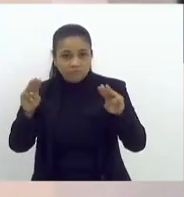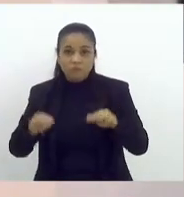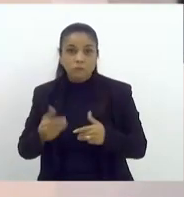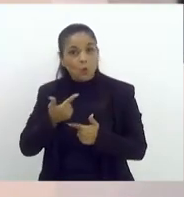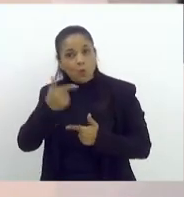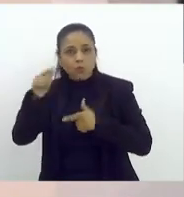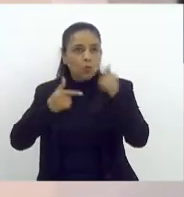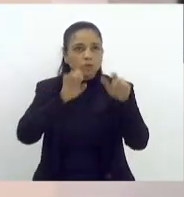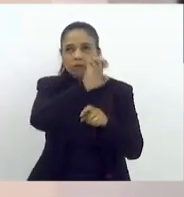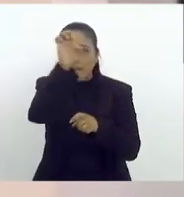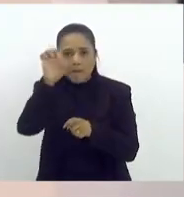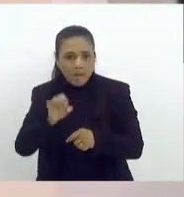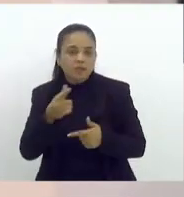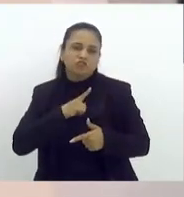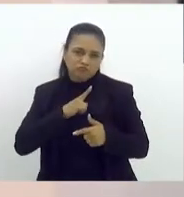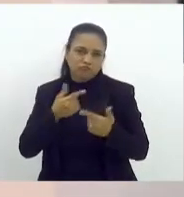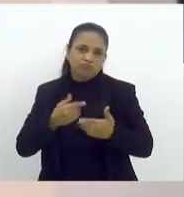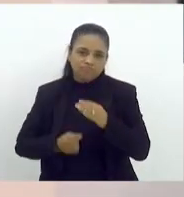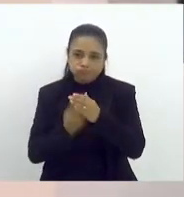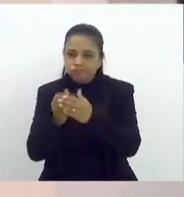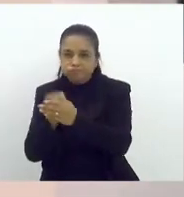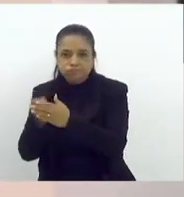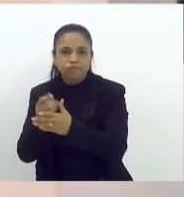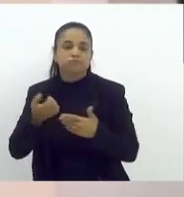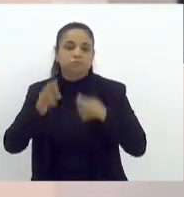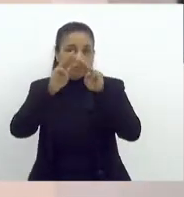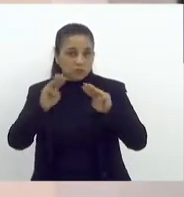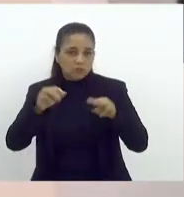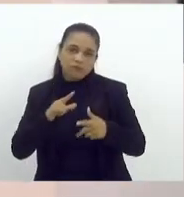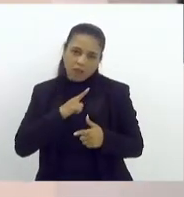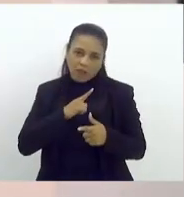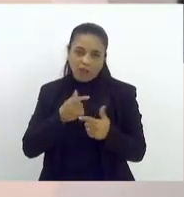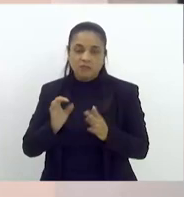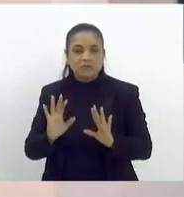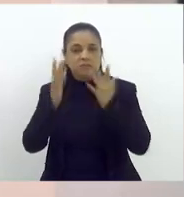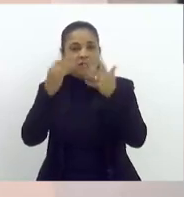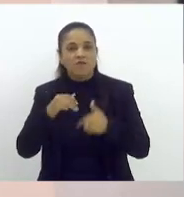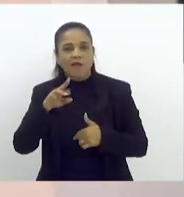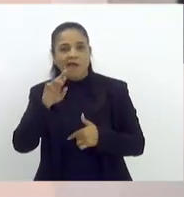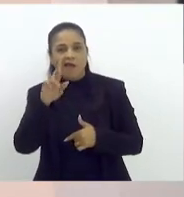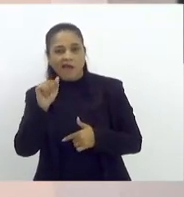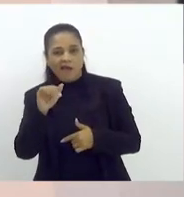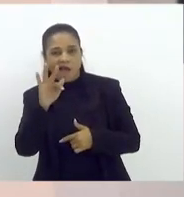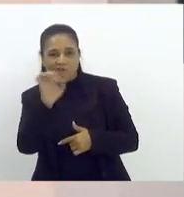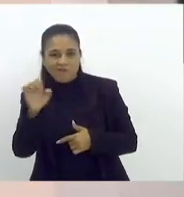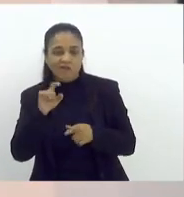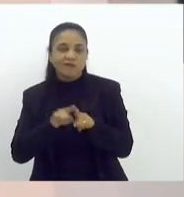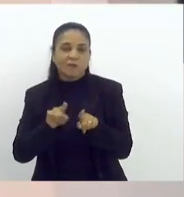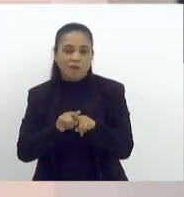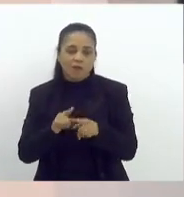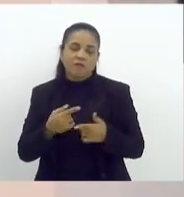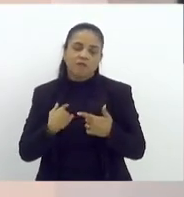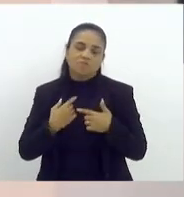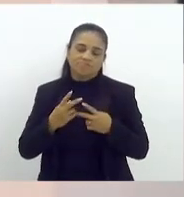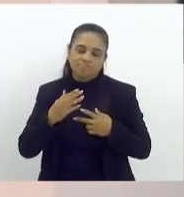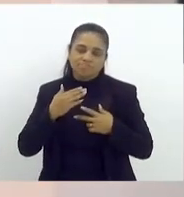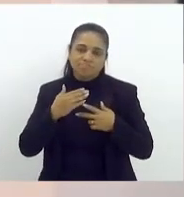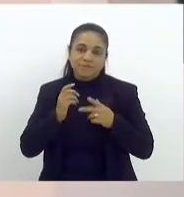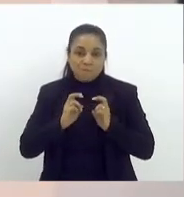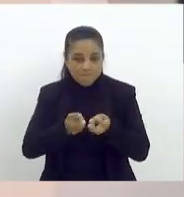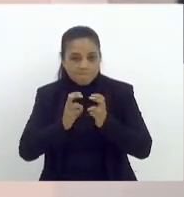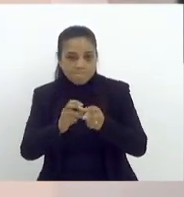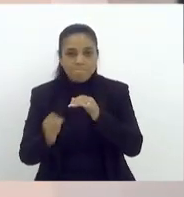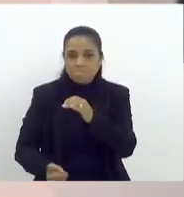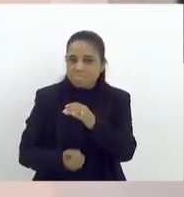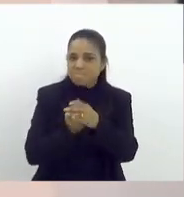já avançaram nesse sentido Então essa organização galera mandar um salve aqui pro Rafa Rafa que puxou esse bonde da